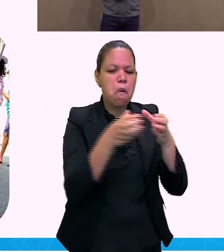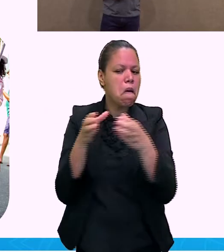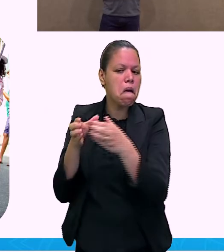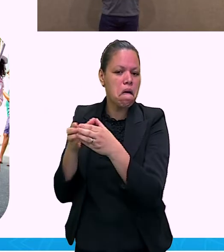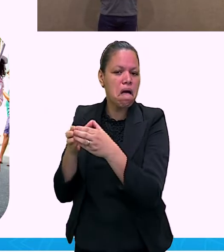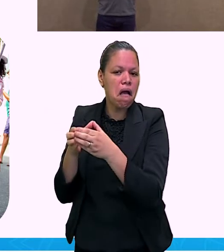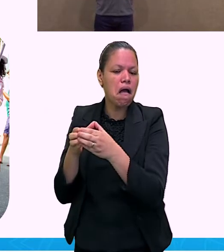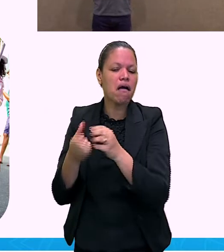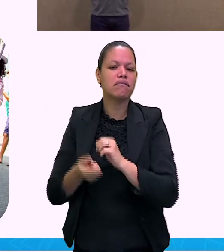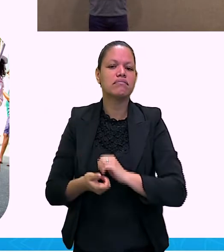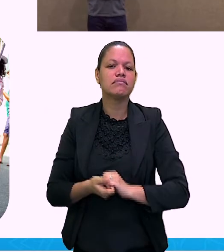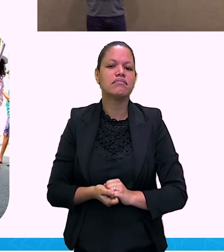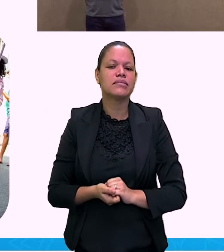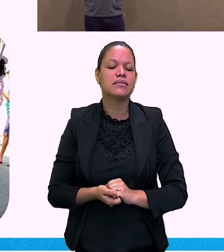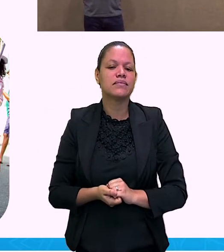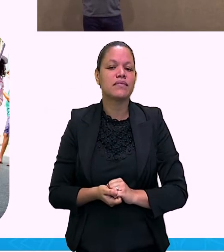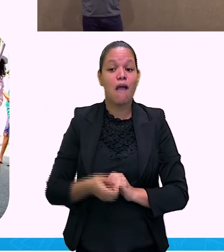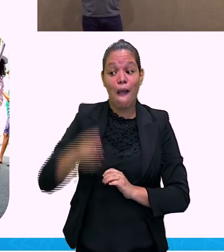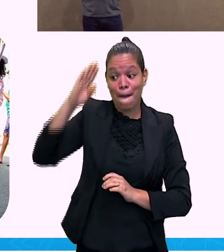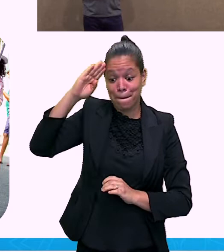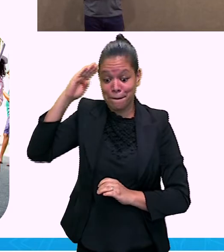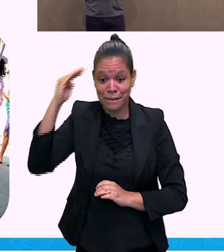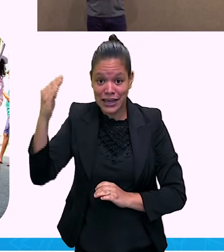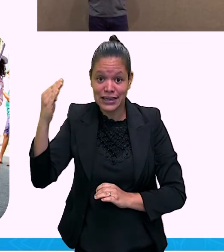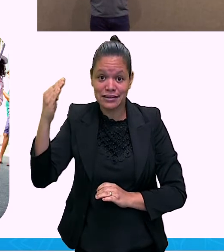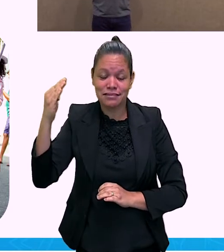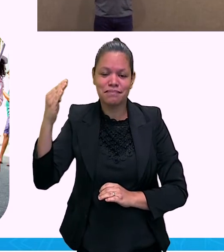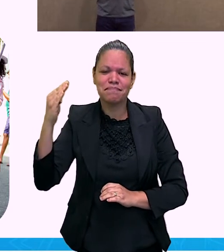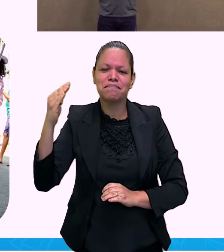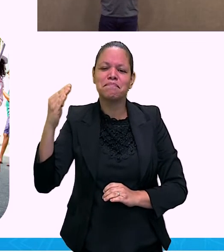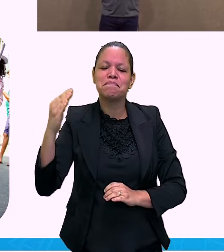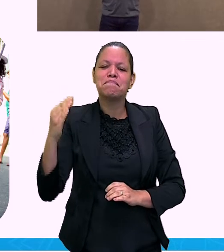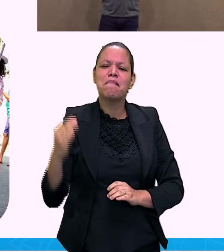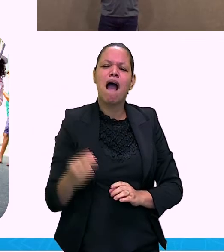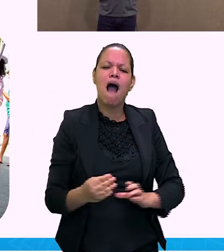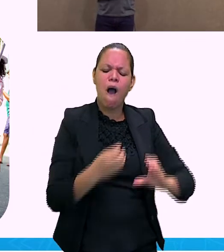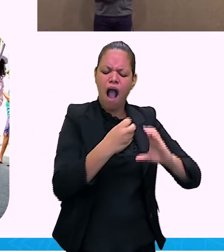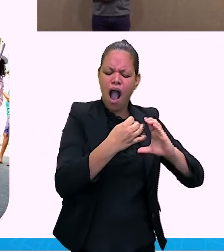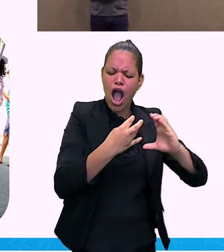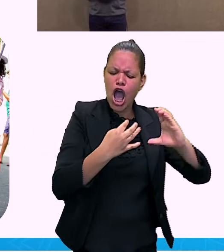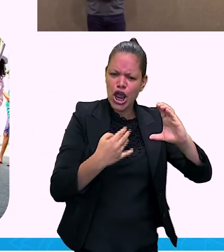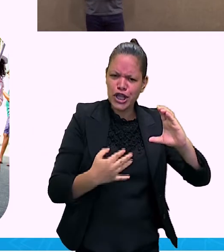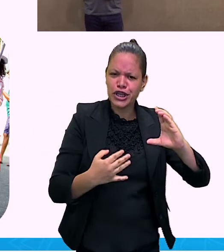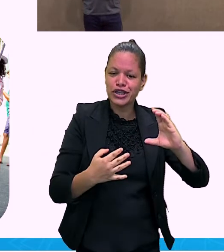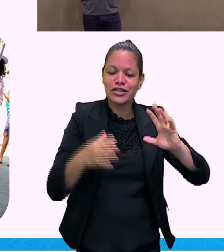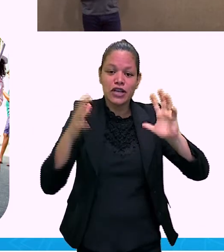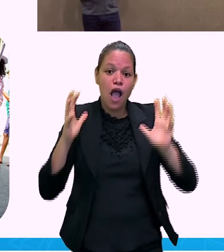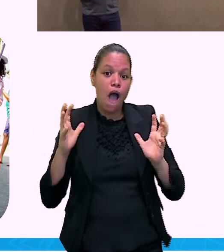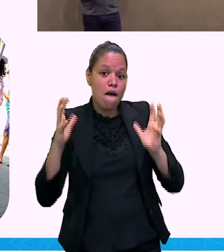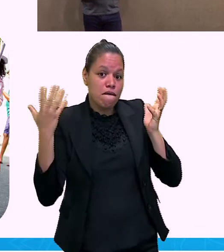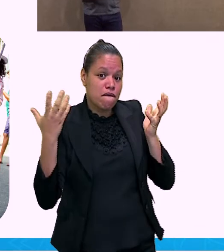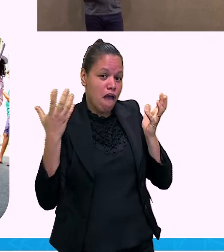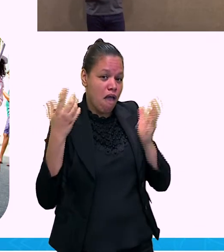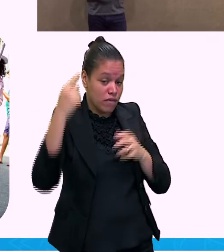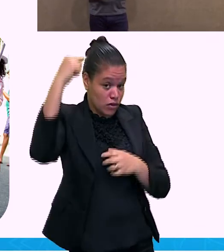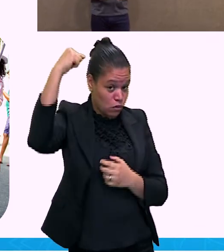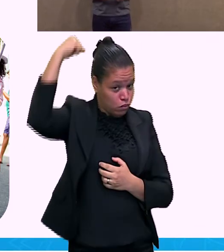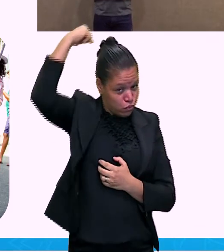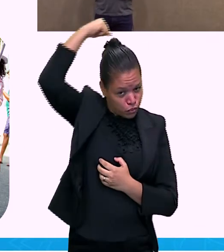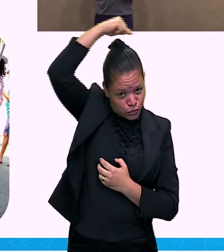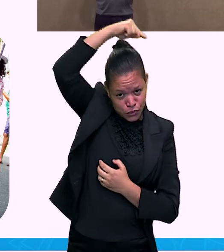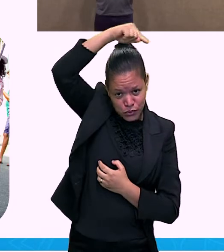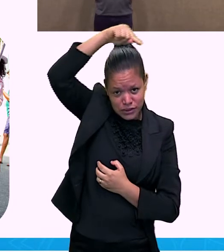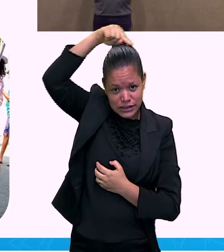religiosas. Os principais elementos da cultura regional são a festa do divino, a Páscoa dos santos e